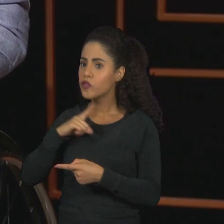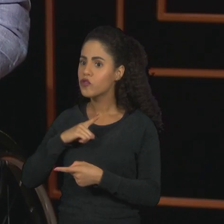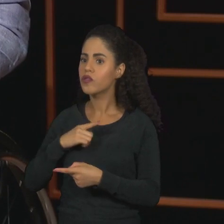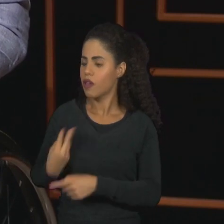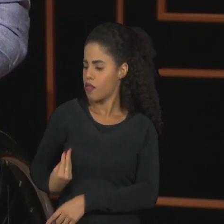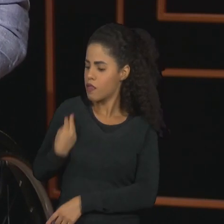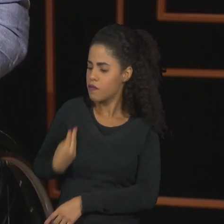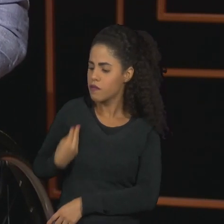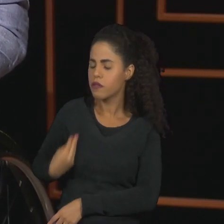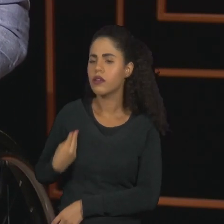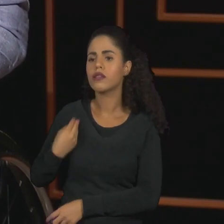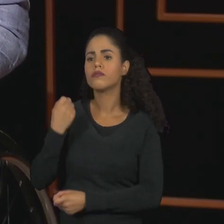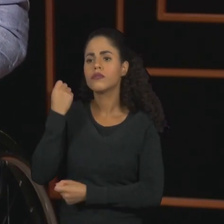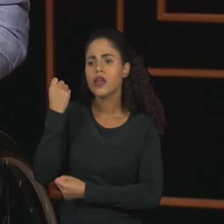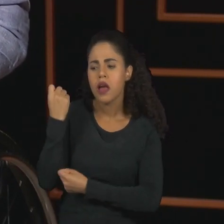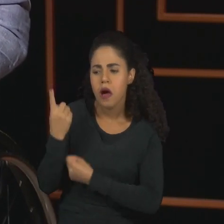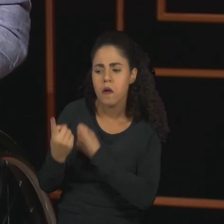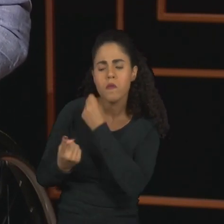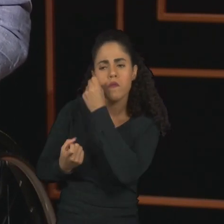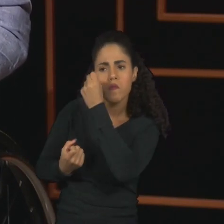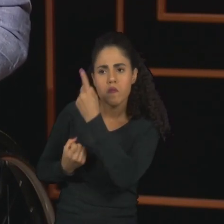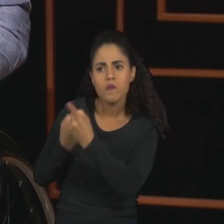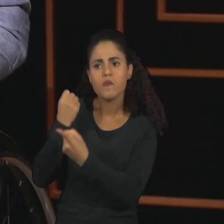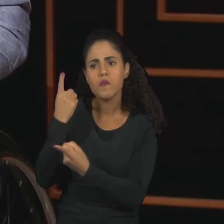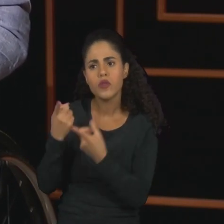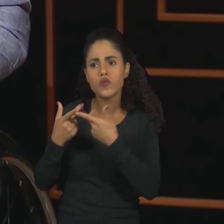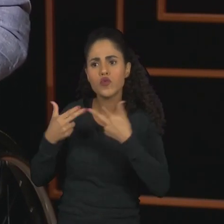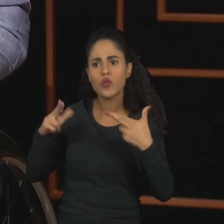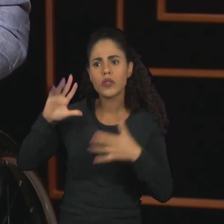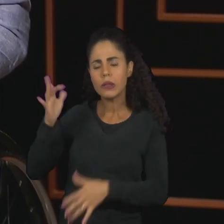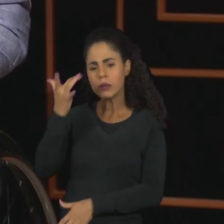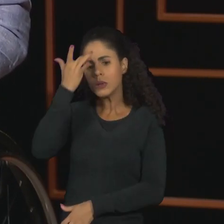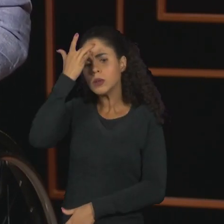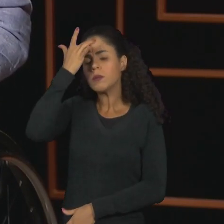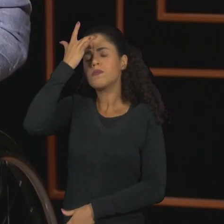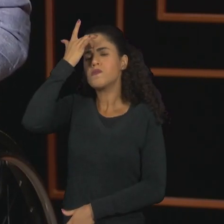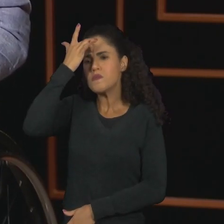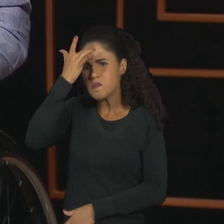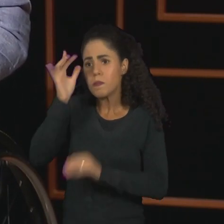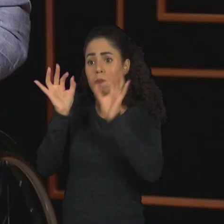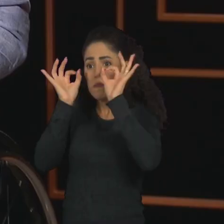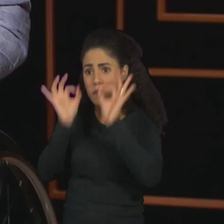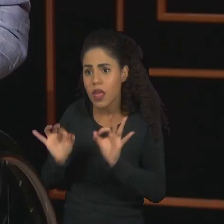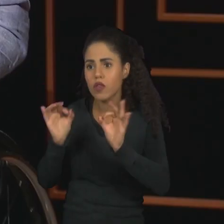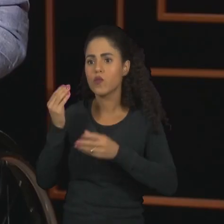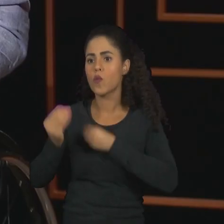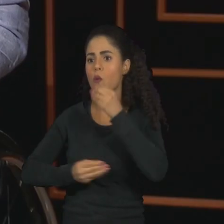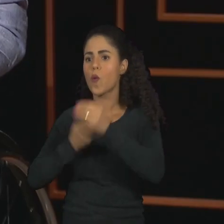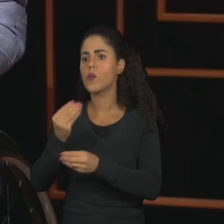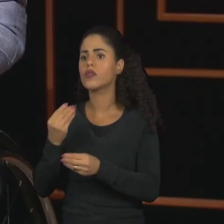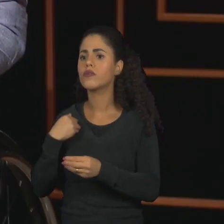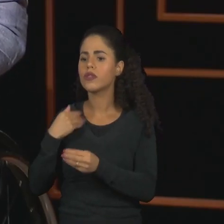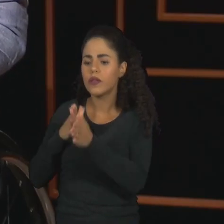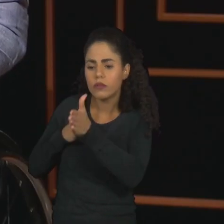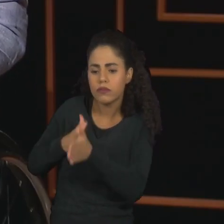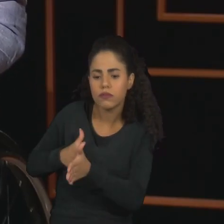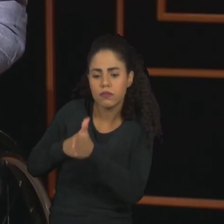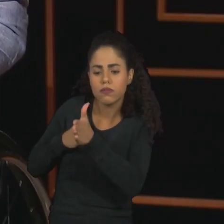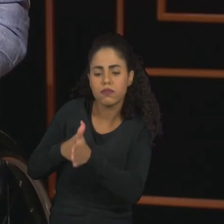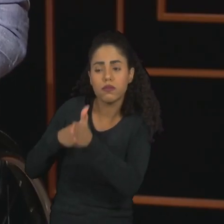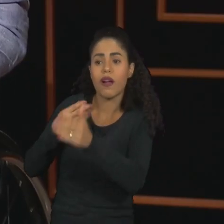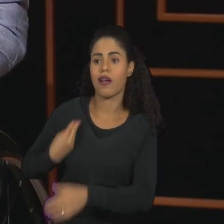navegação, alguns pontos ficassem marcados como você irá navegar.